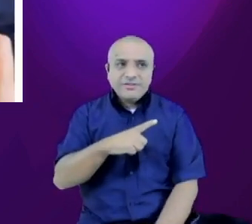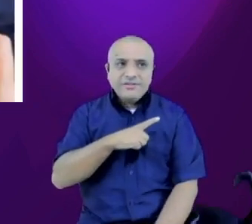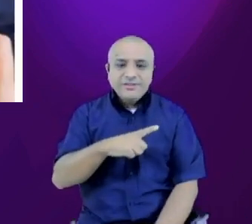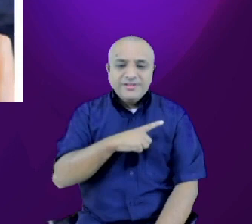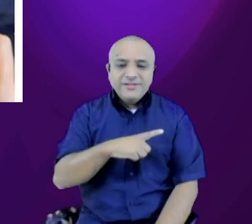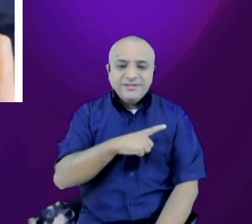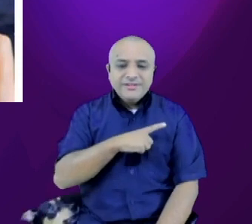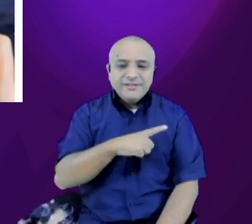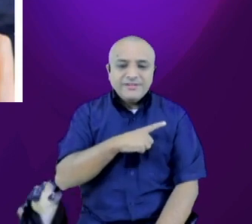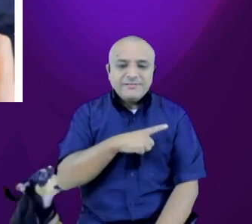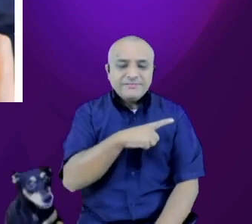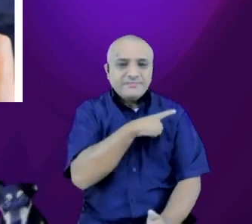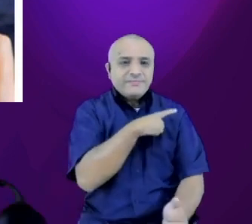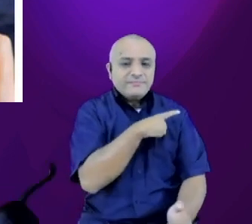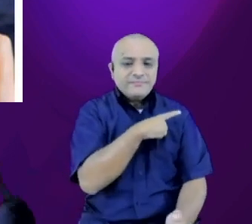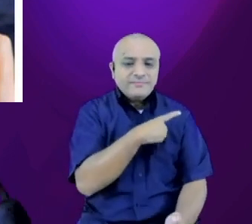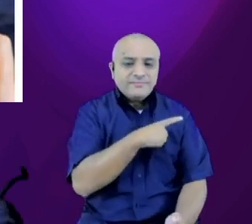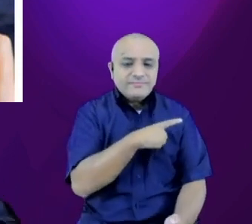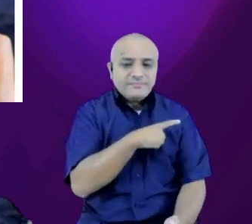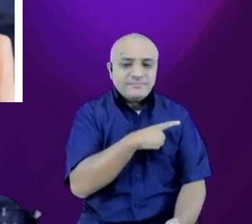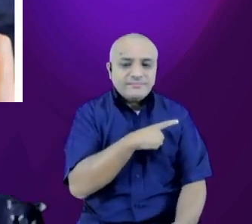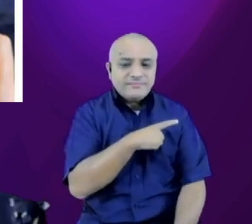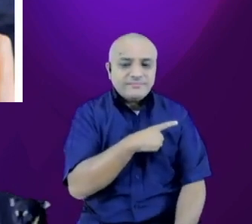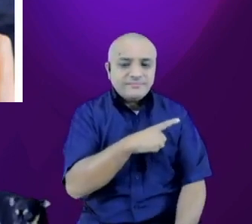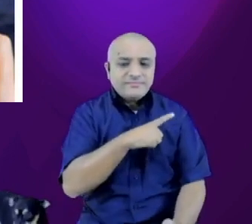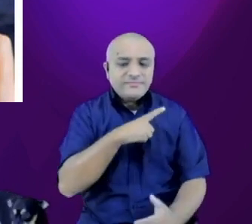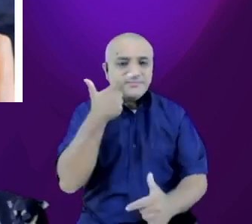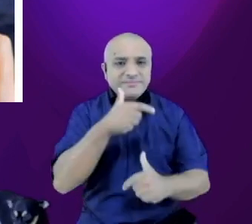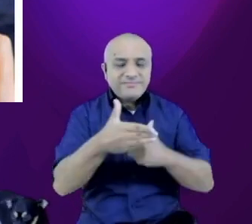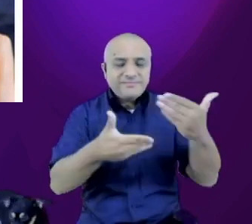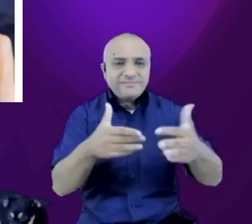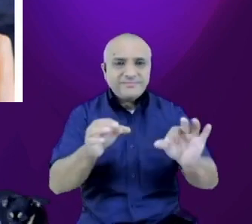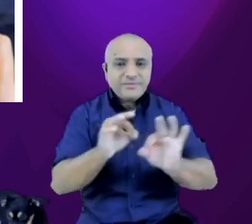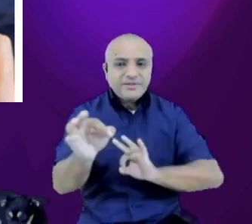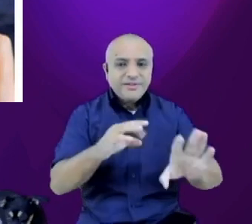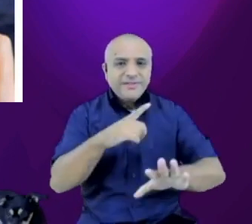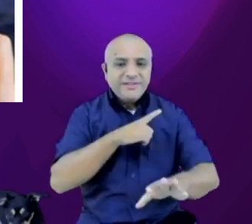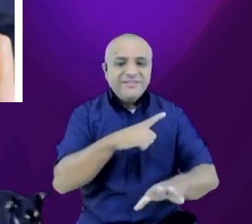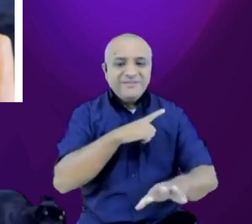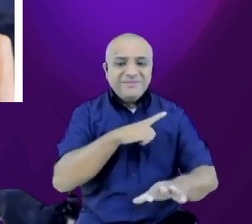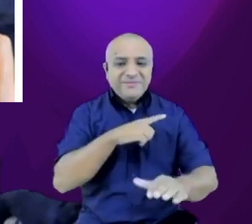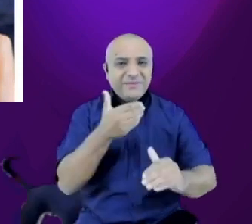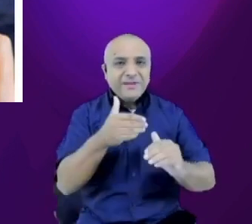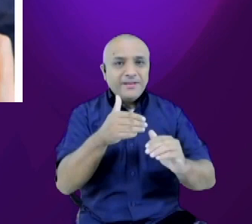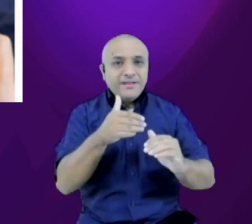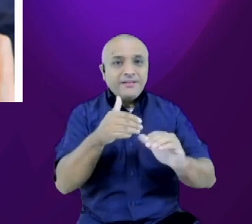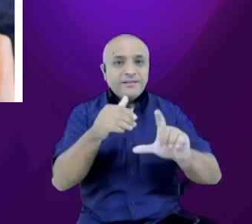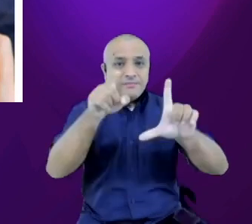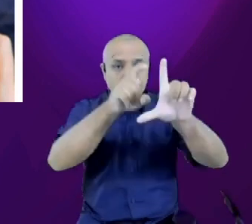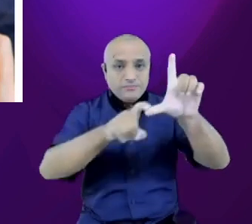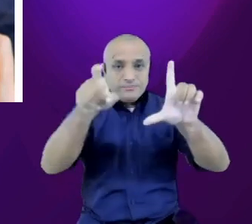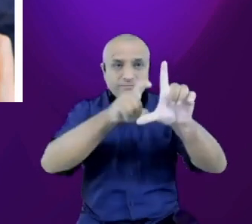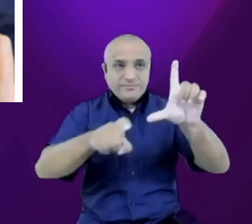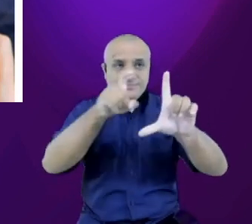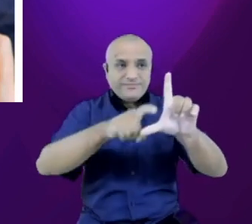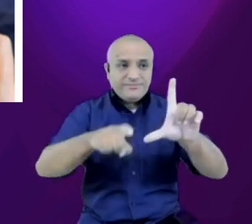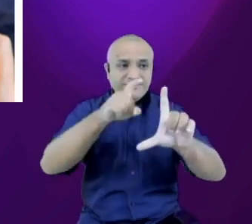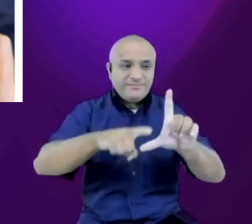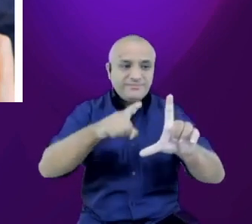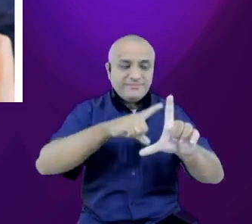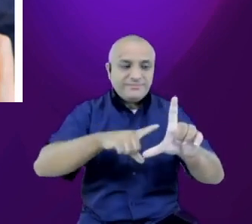recente, nós, radiologistas, vivenciamos a mudança do analógico para o digital. Isso foi um ponto também